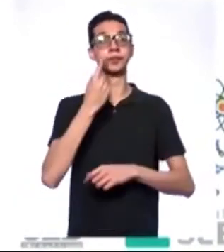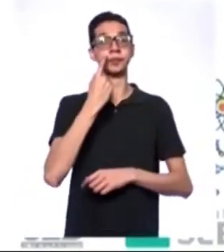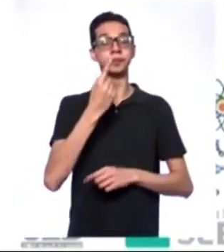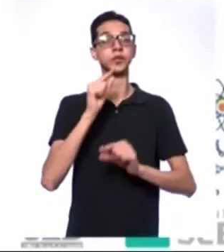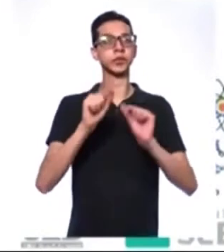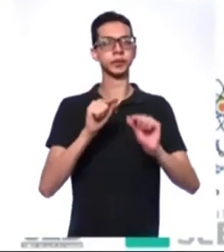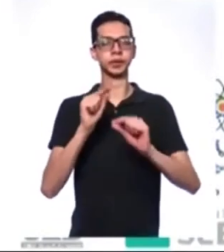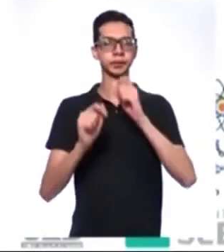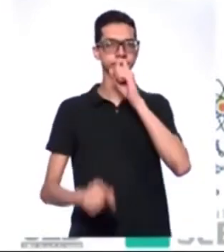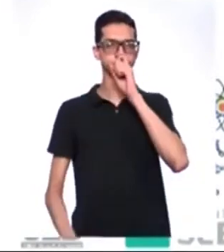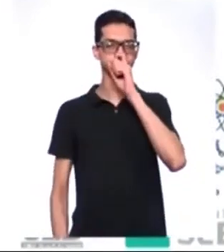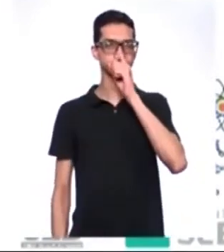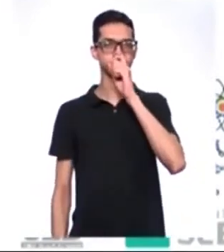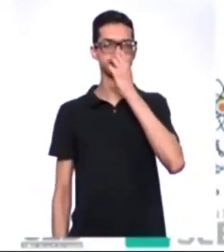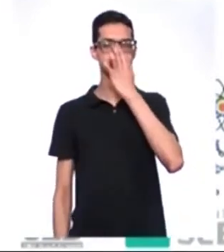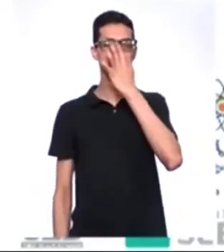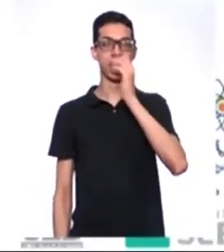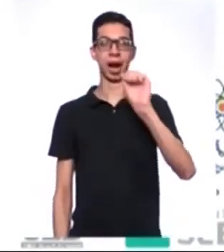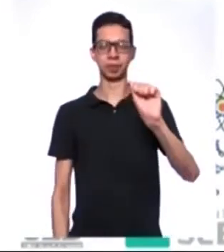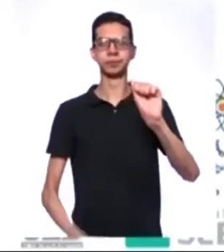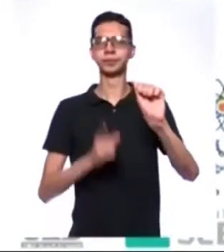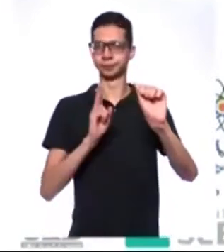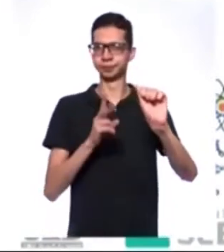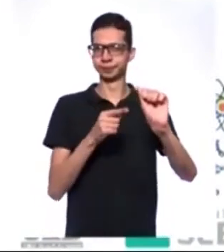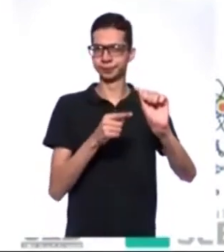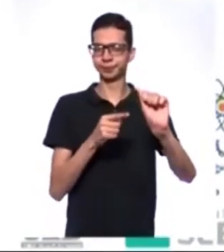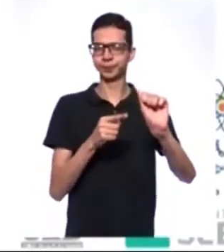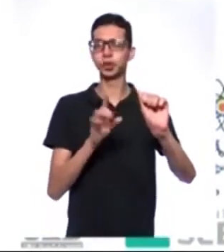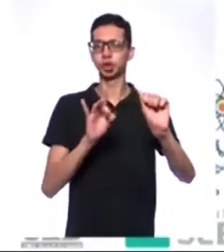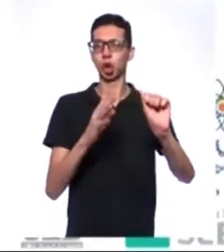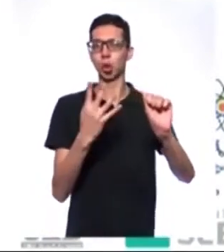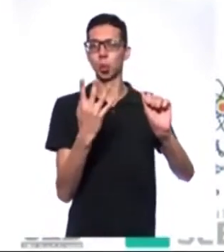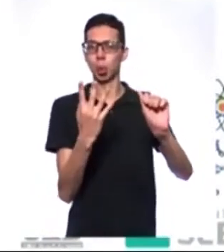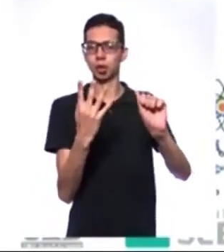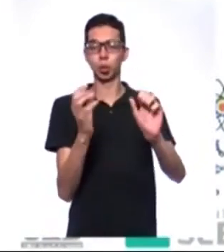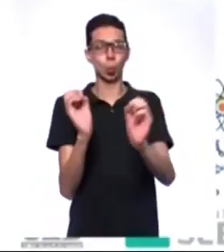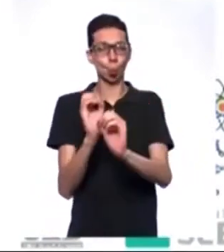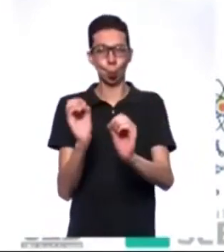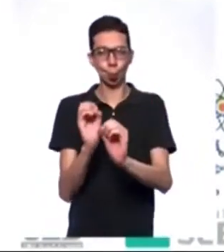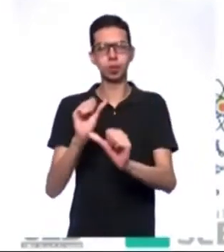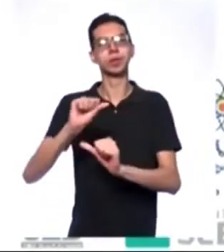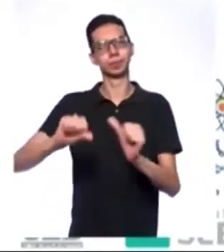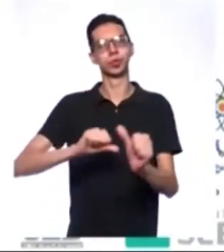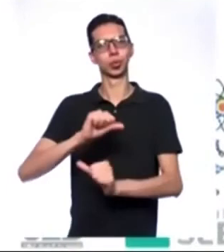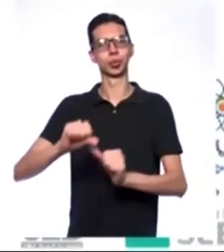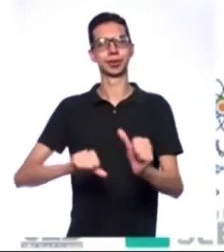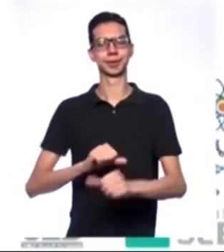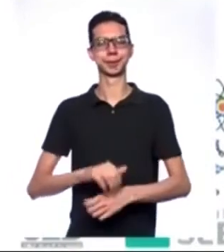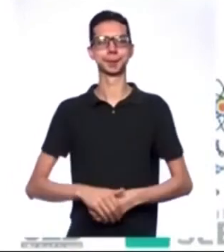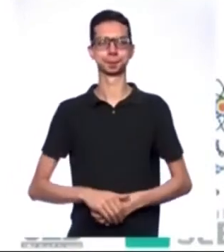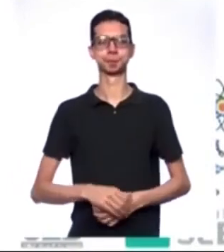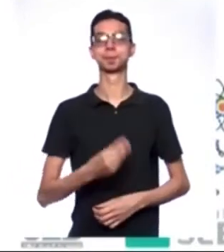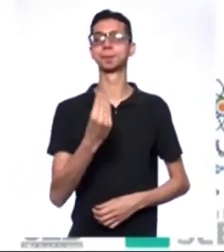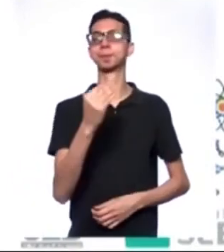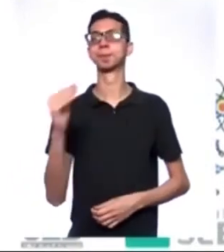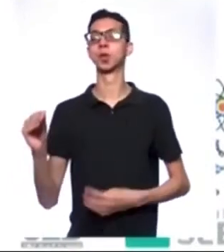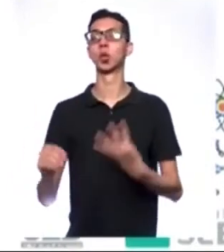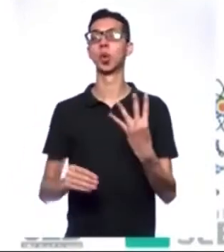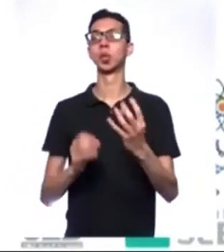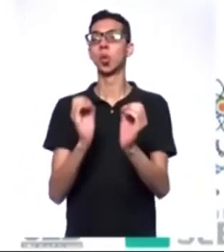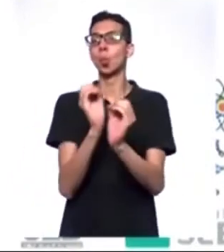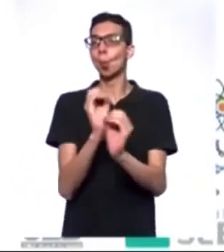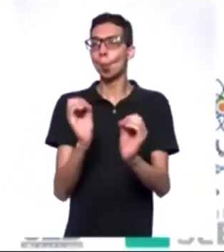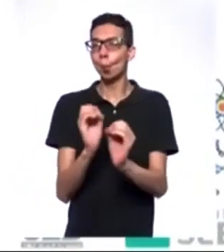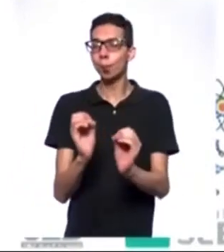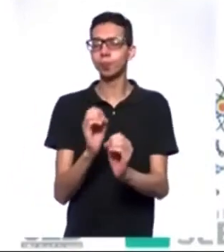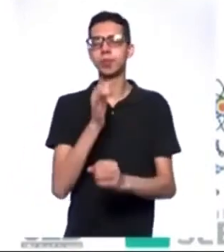eu tenho que sair o ar e perguntei só as quatro casinhas vazias tá permutação de 4 casinhas vazias que no caso são